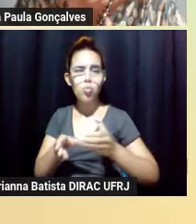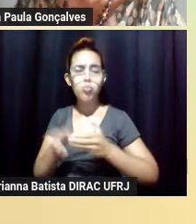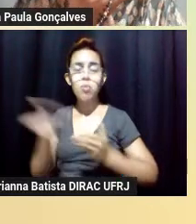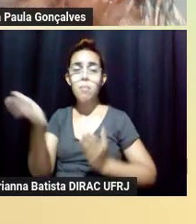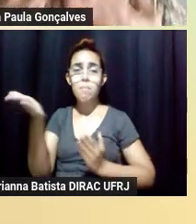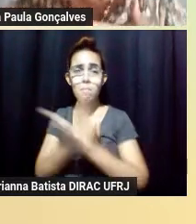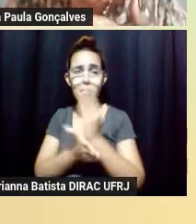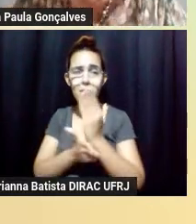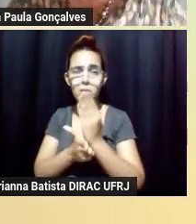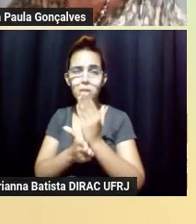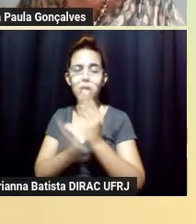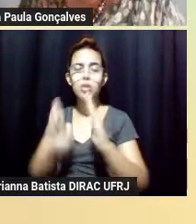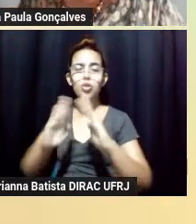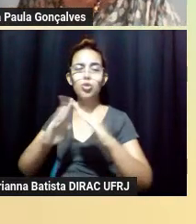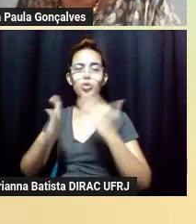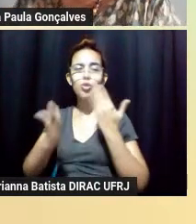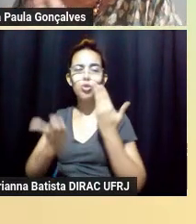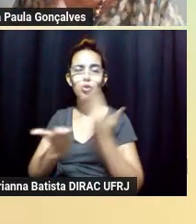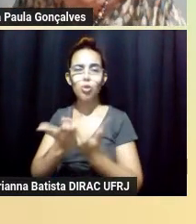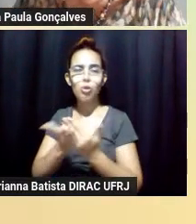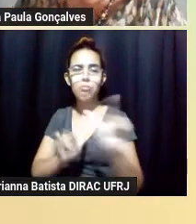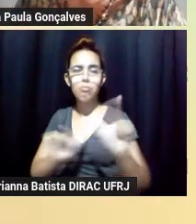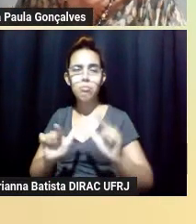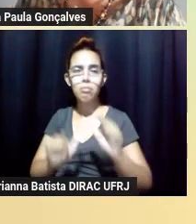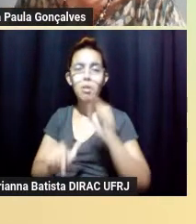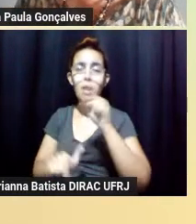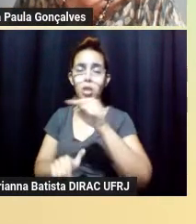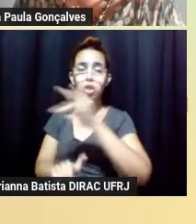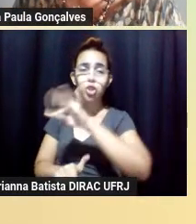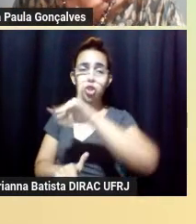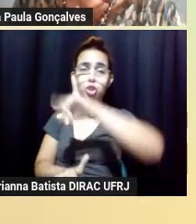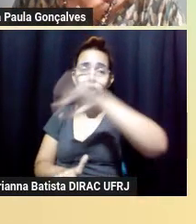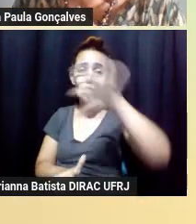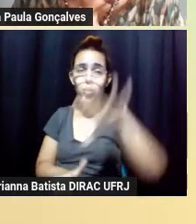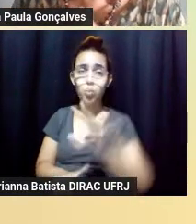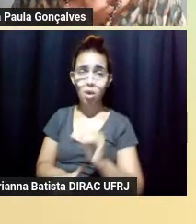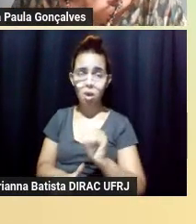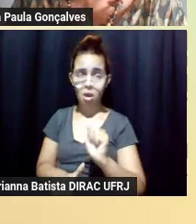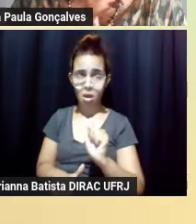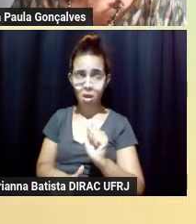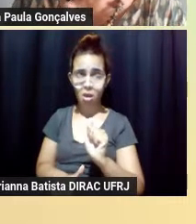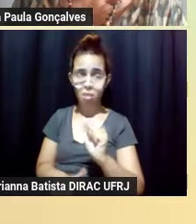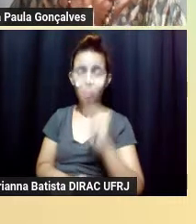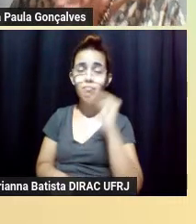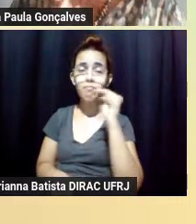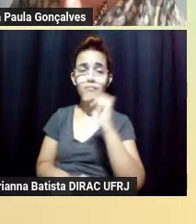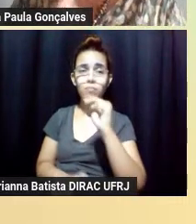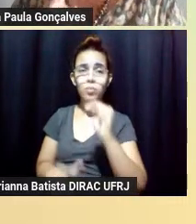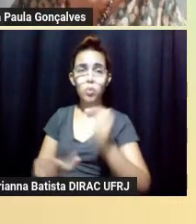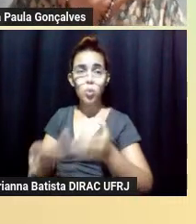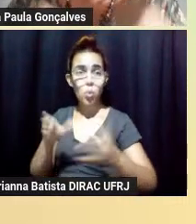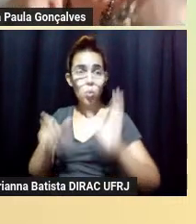que é fazer um curso que é predominantemente masculino, que na época era o curso de processamento de dados.